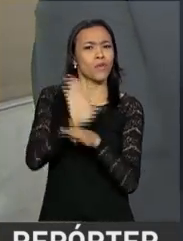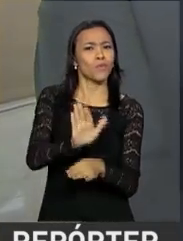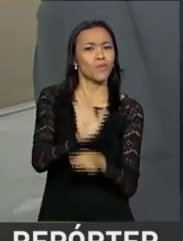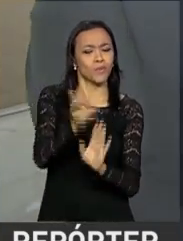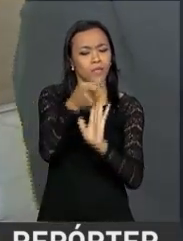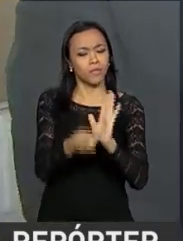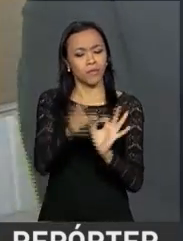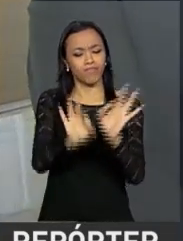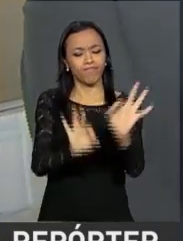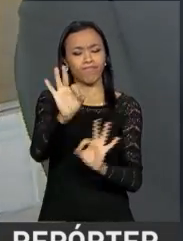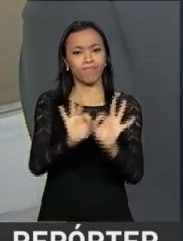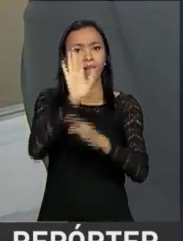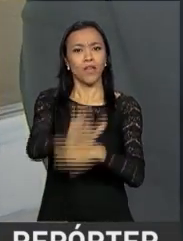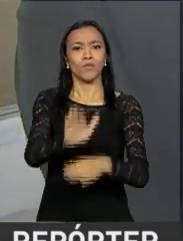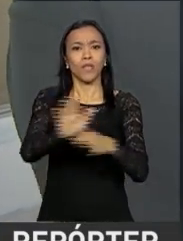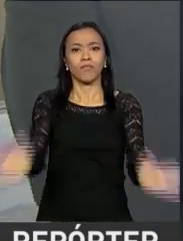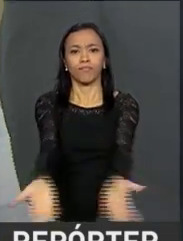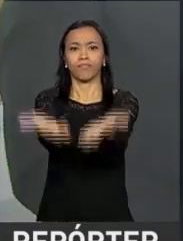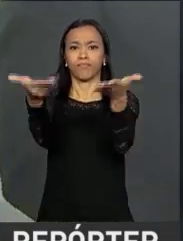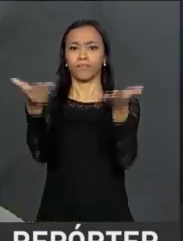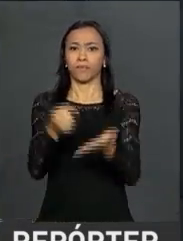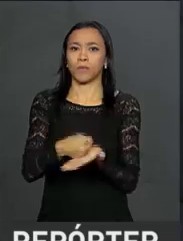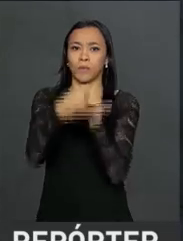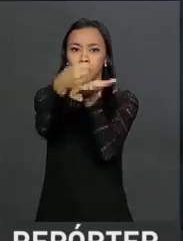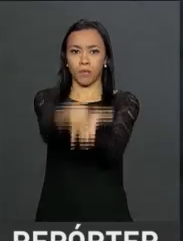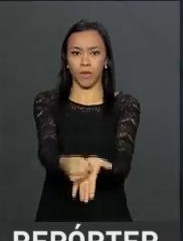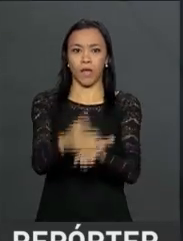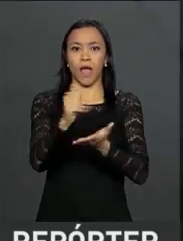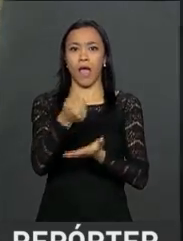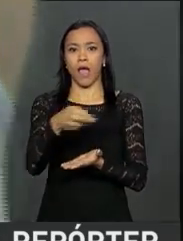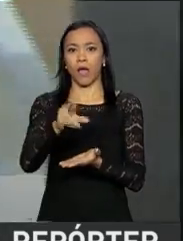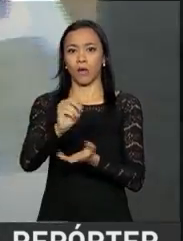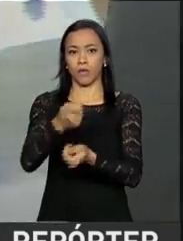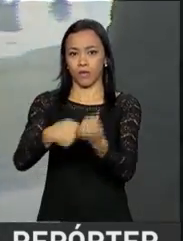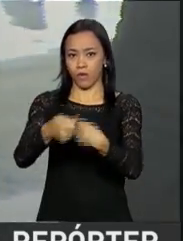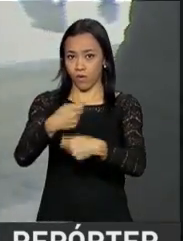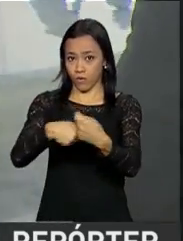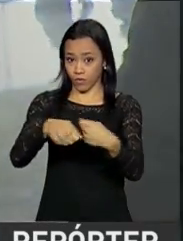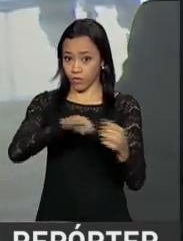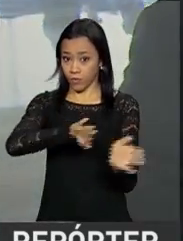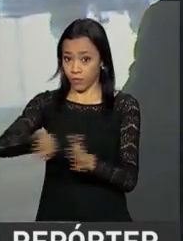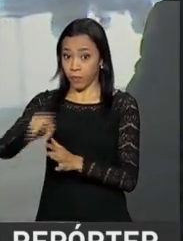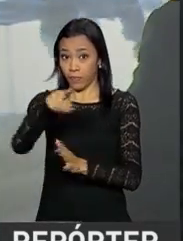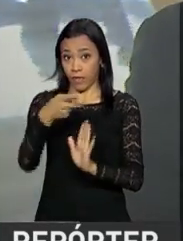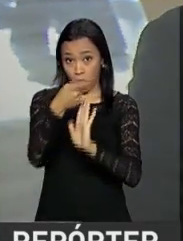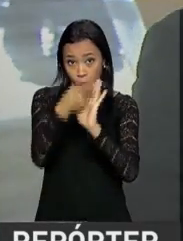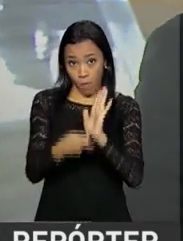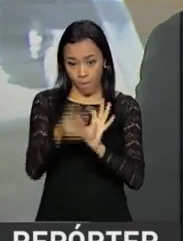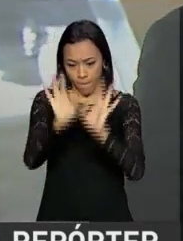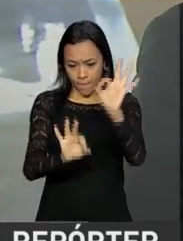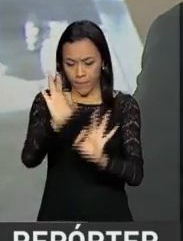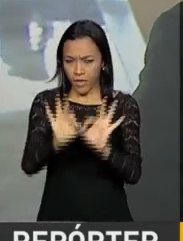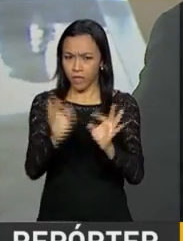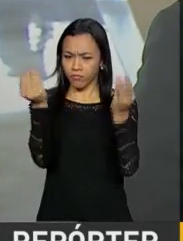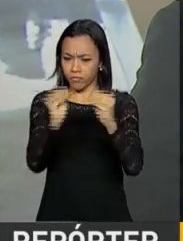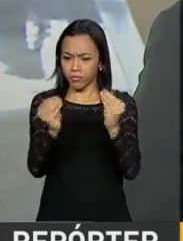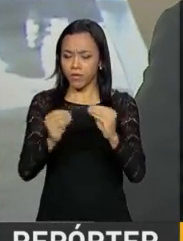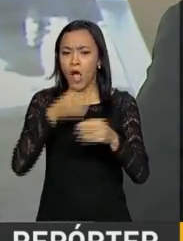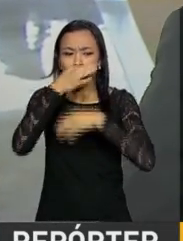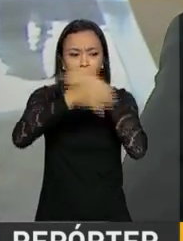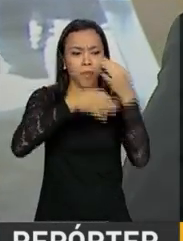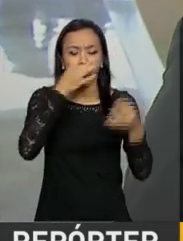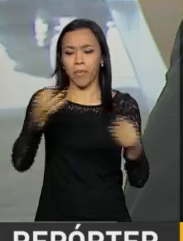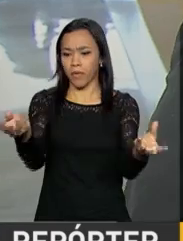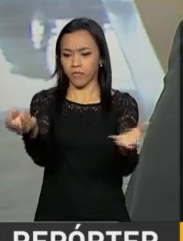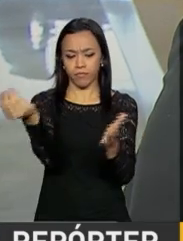aumentar a competitividade do agronegócio brasileiro? Bom, o plano ele foi amplamente discutido entre as entidades do agronegócio. No